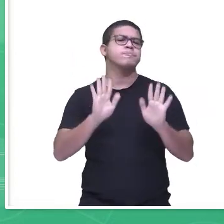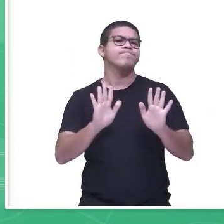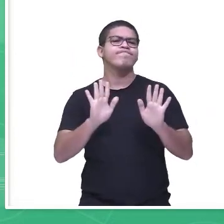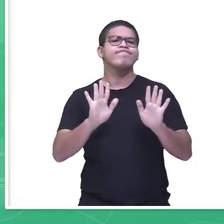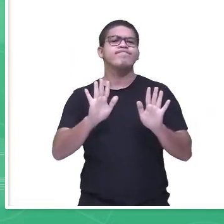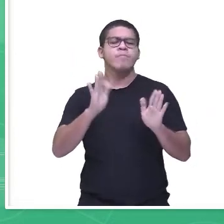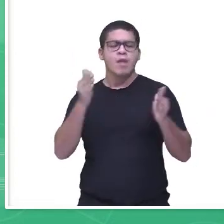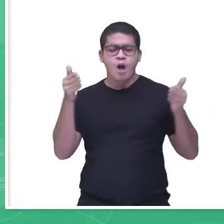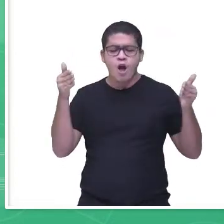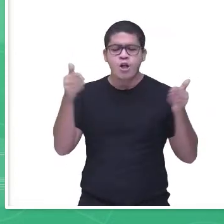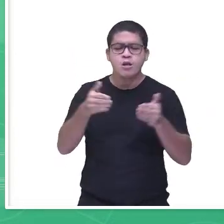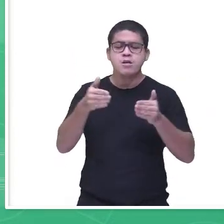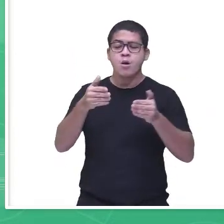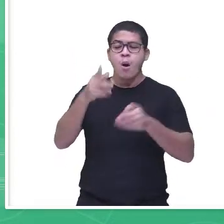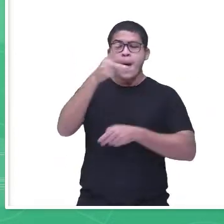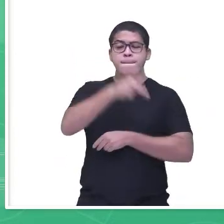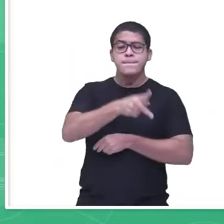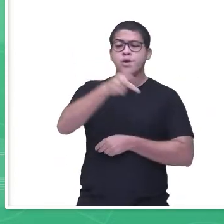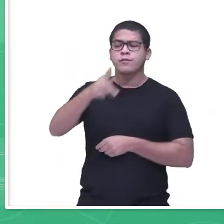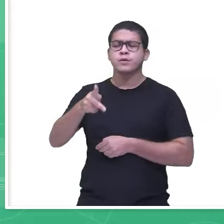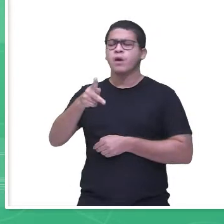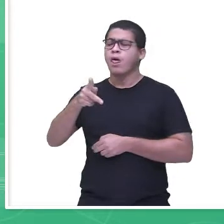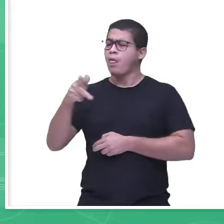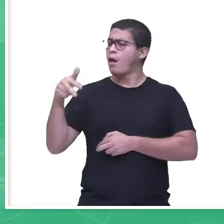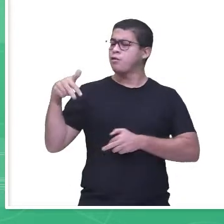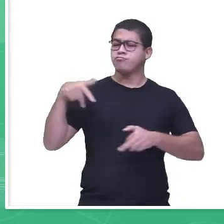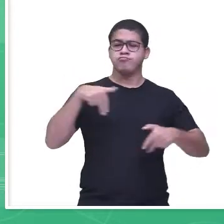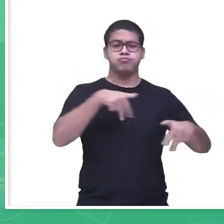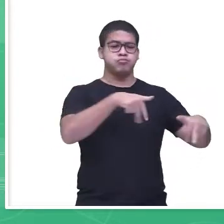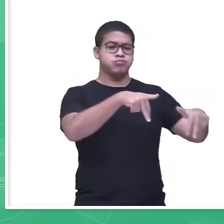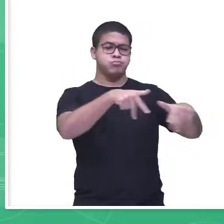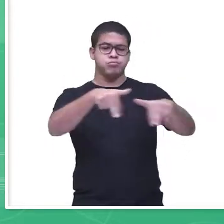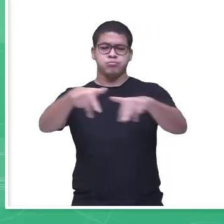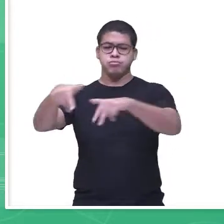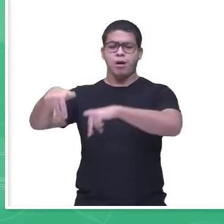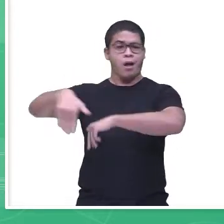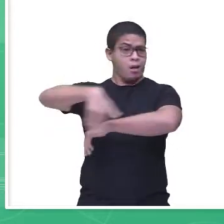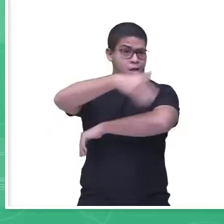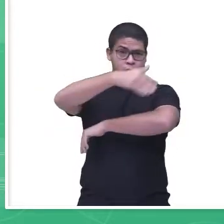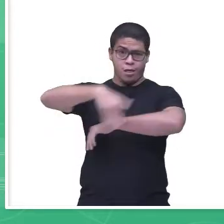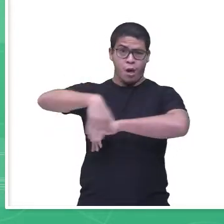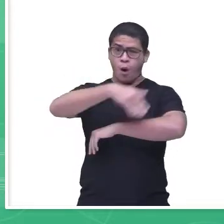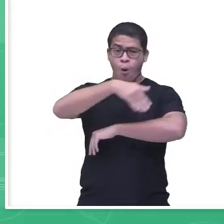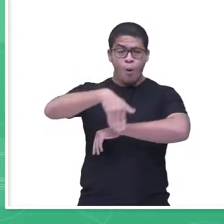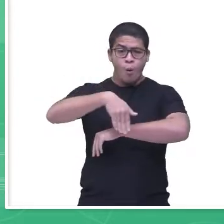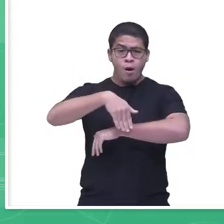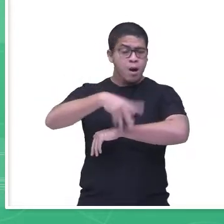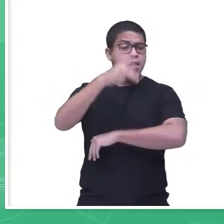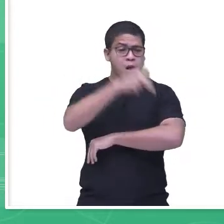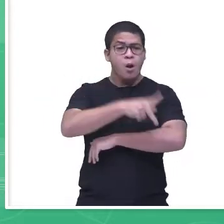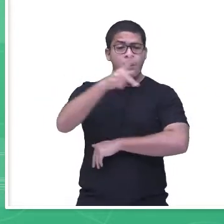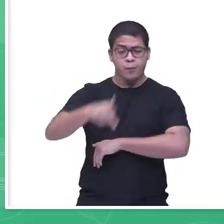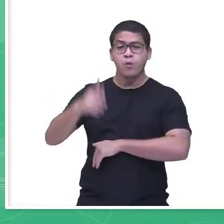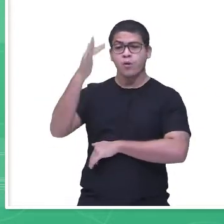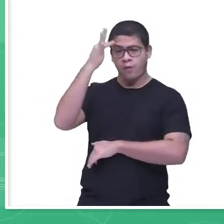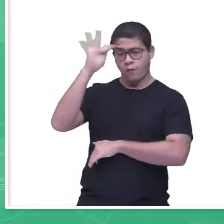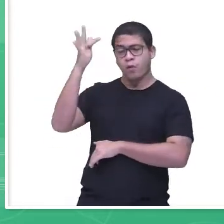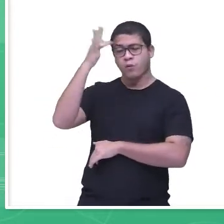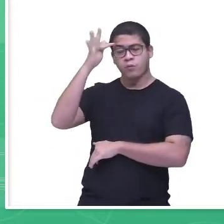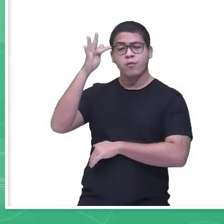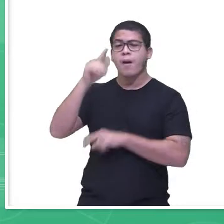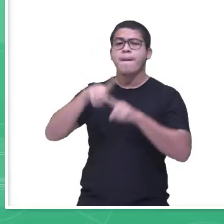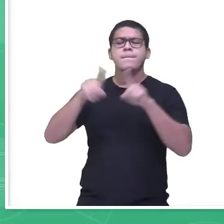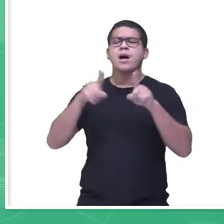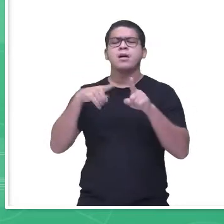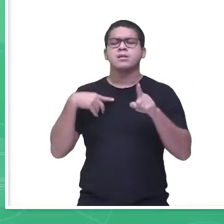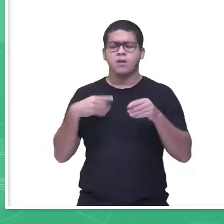como professores ambulantes de filosofia. Eles eram professores de filosofia. Só